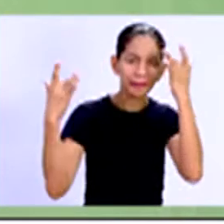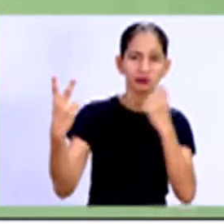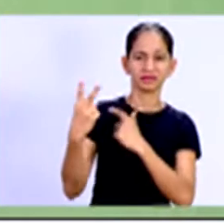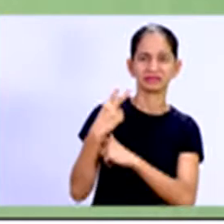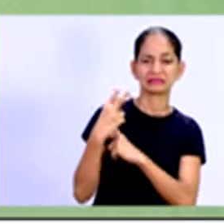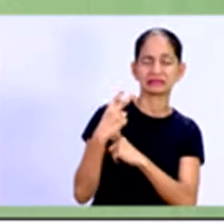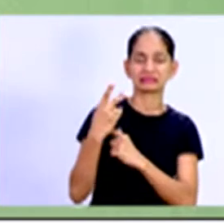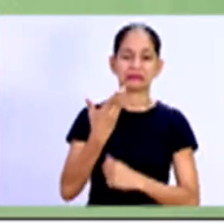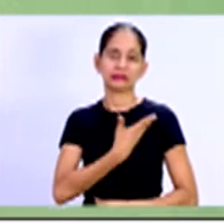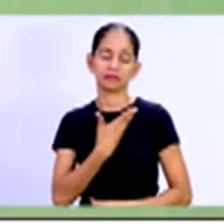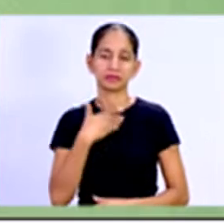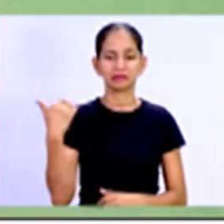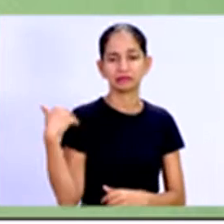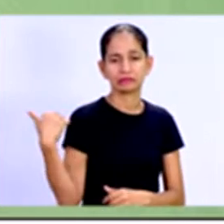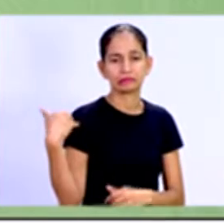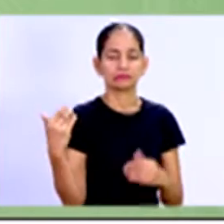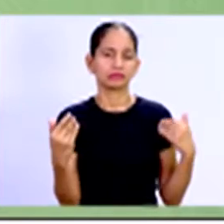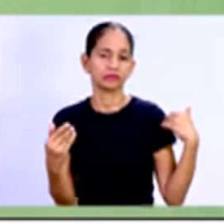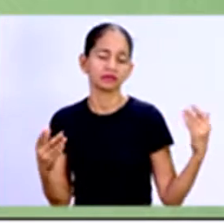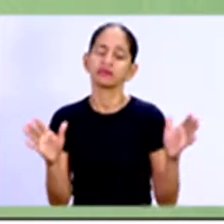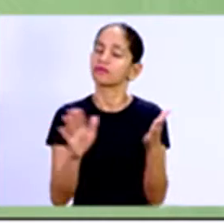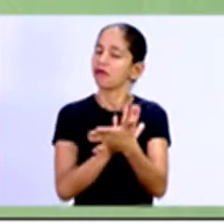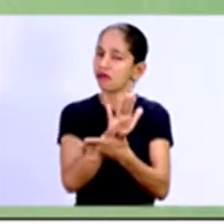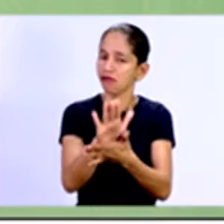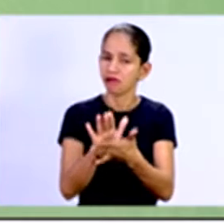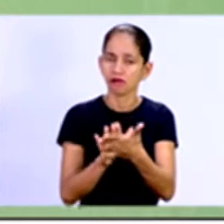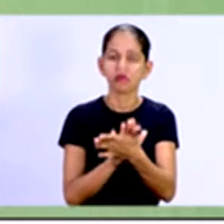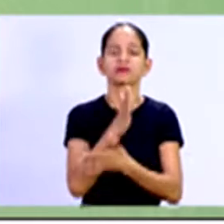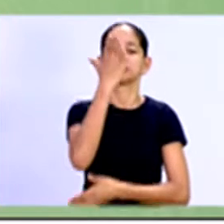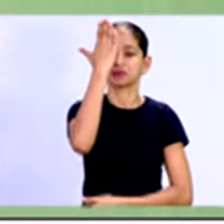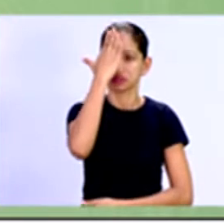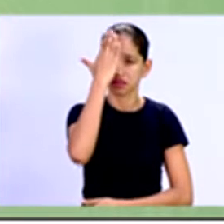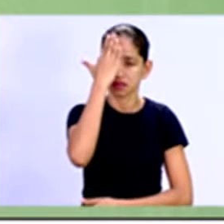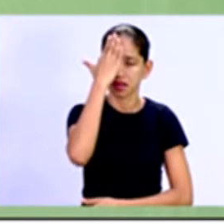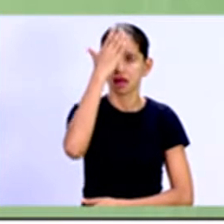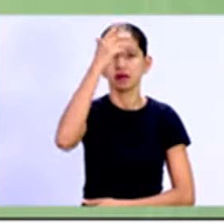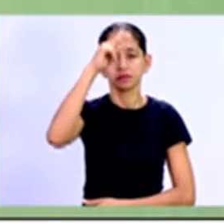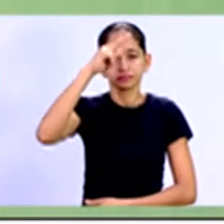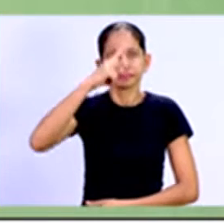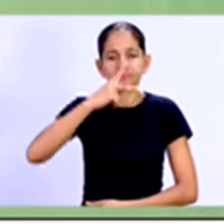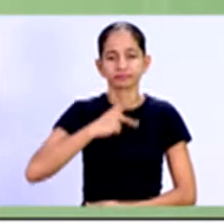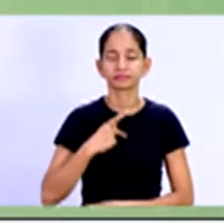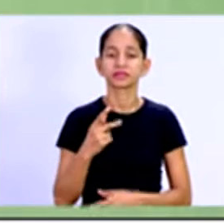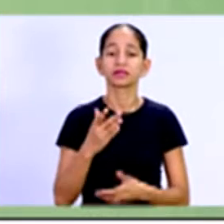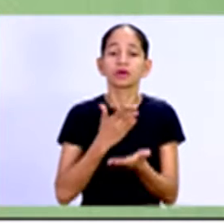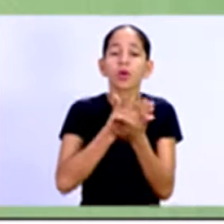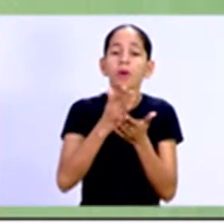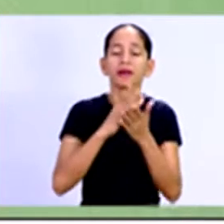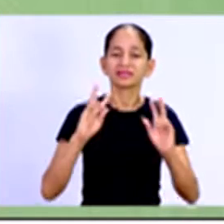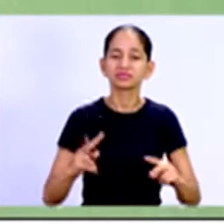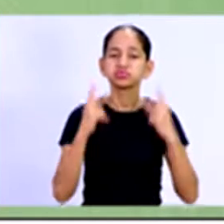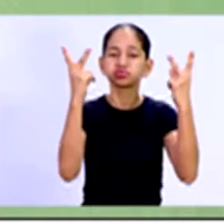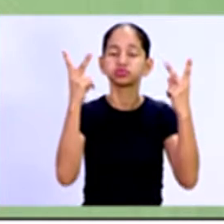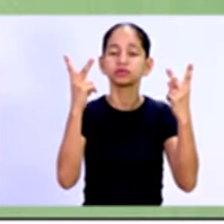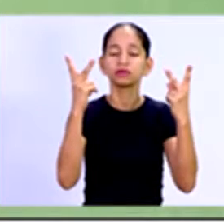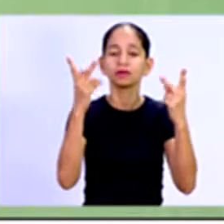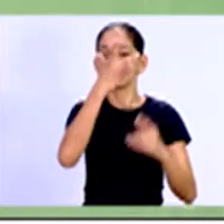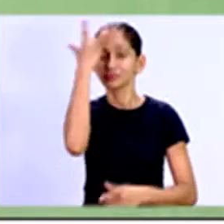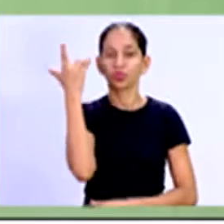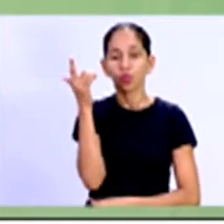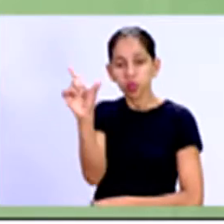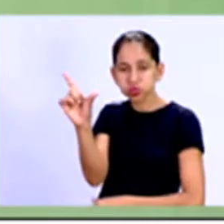para fazer o que é certo. Por quê? Porque ele começa a valorizar e reconhecer o